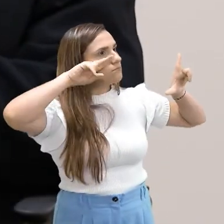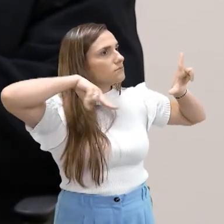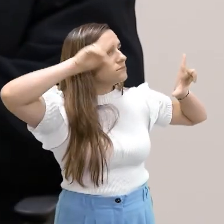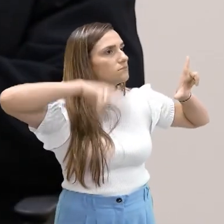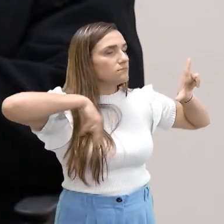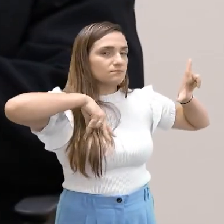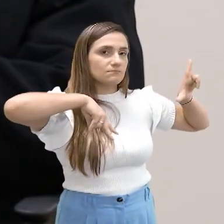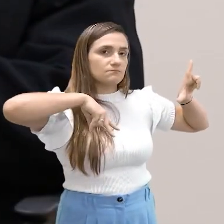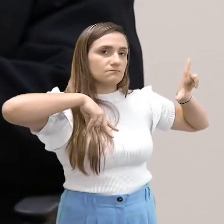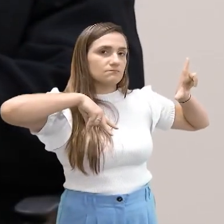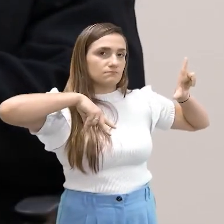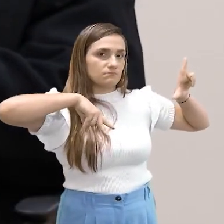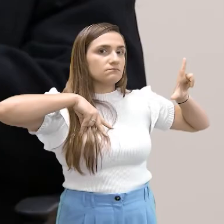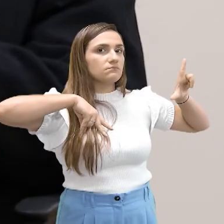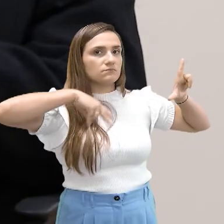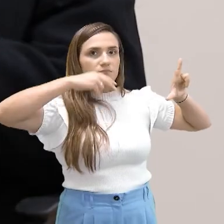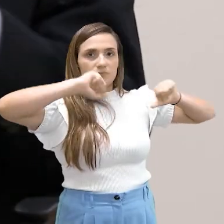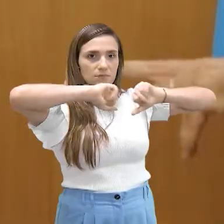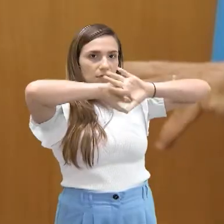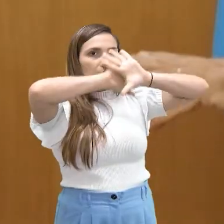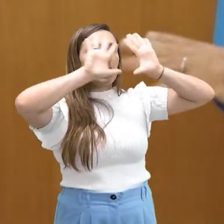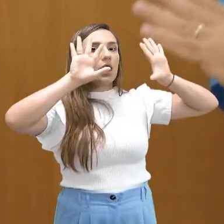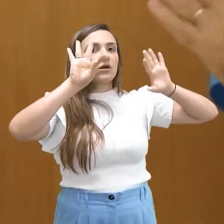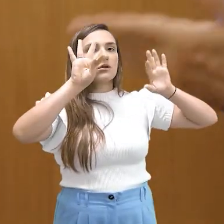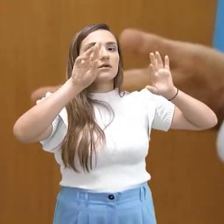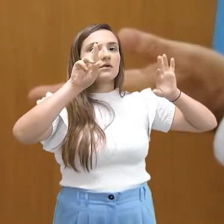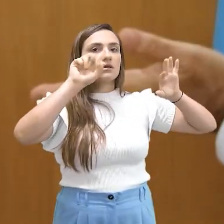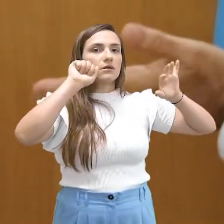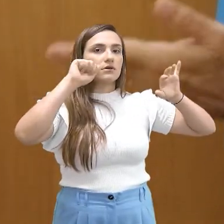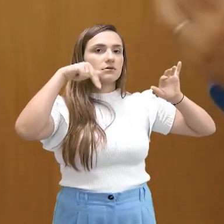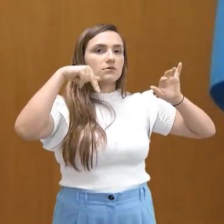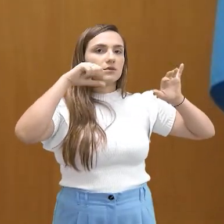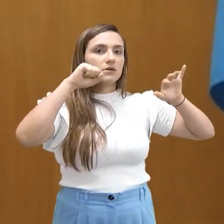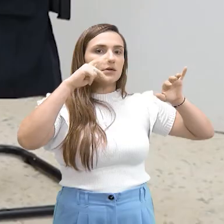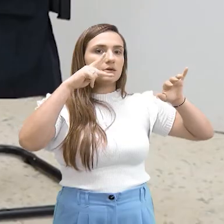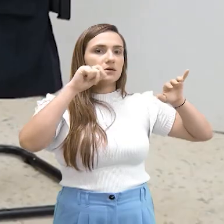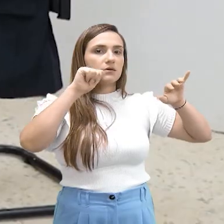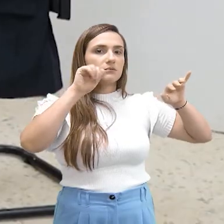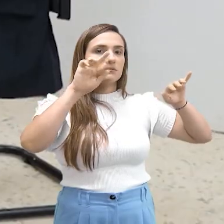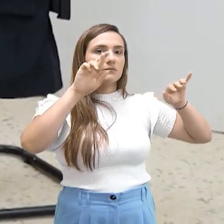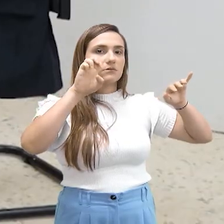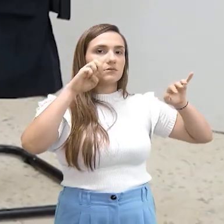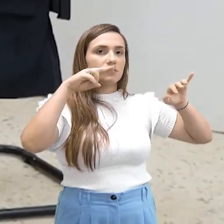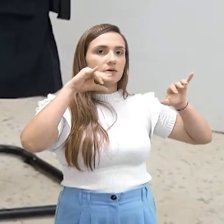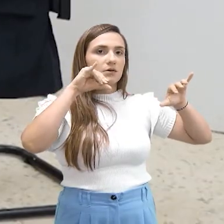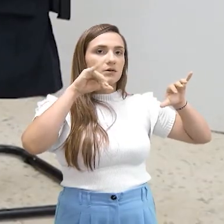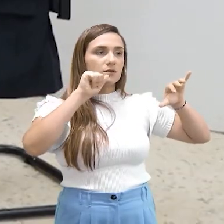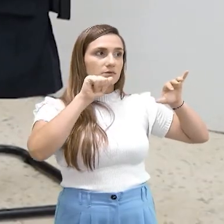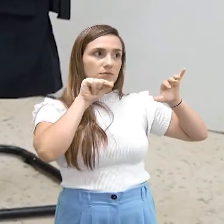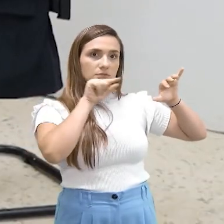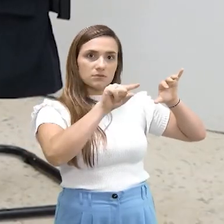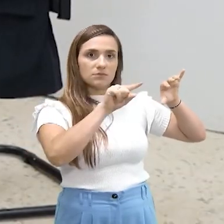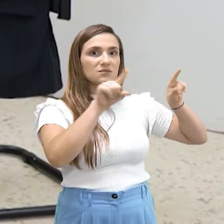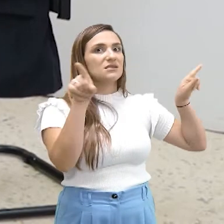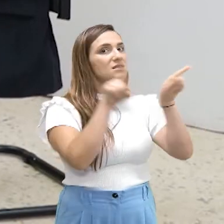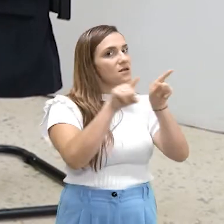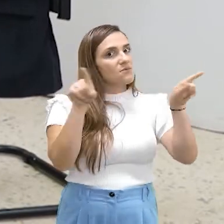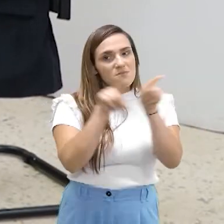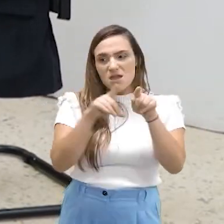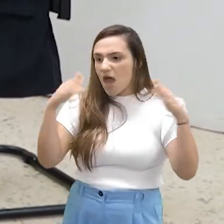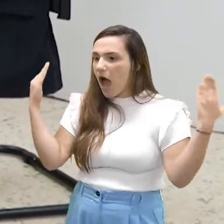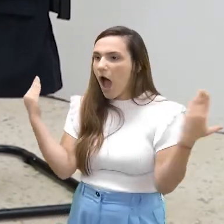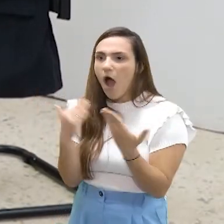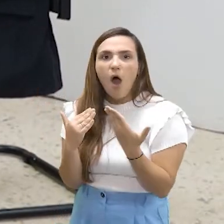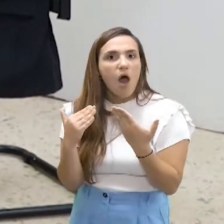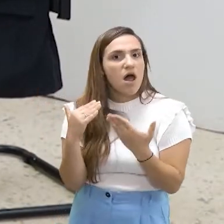colocado à disposição da população, na transparência, né? Esta nova modalidade